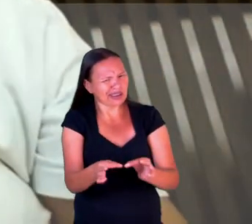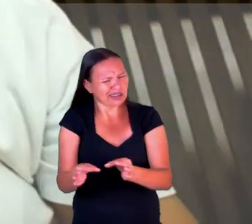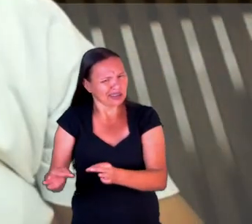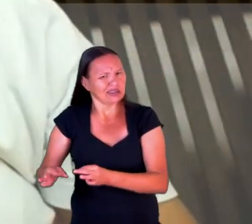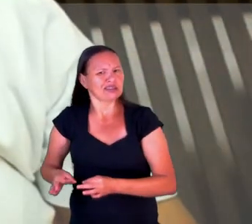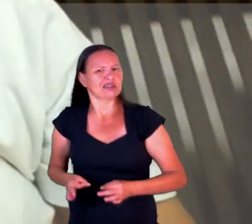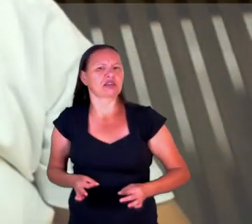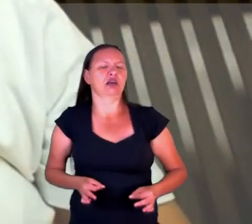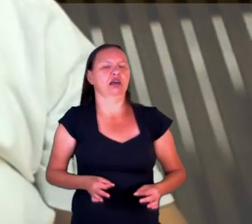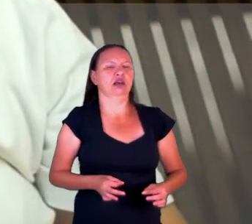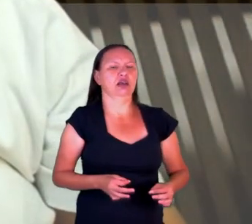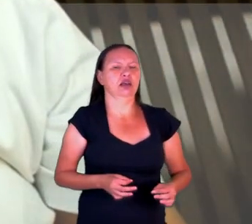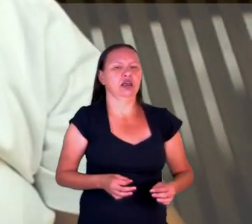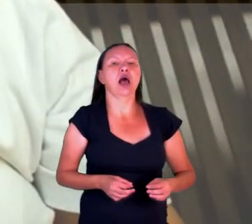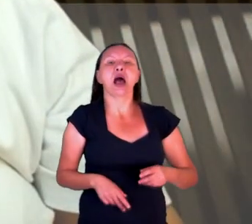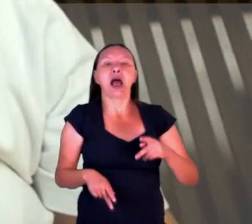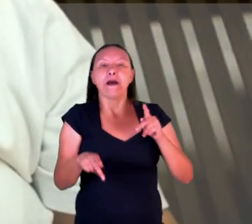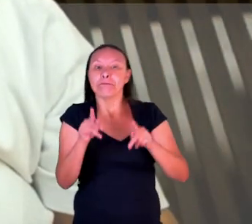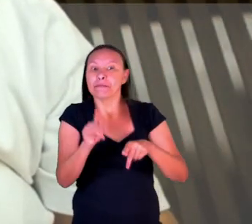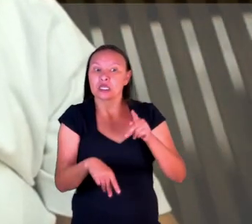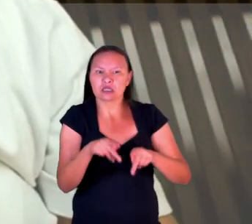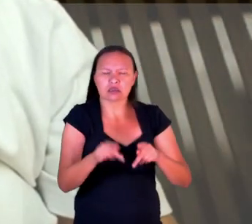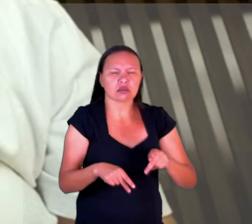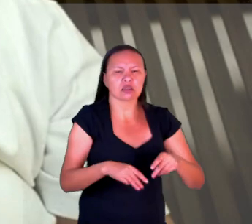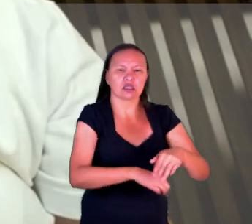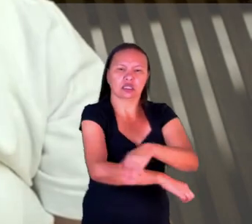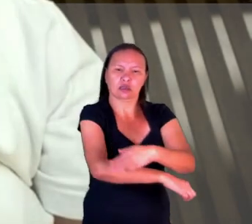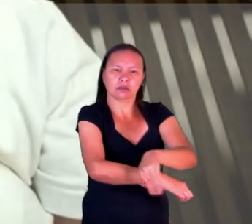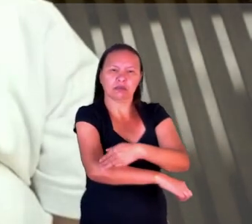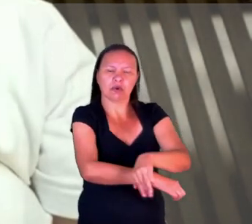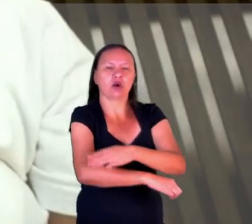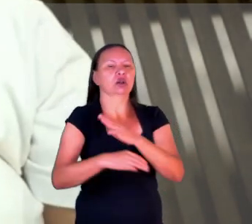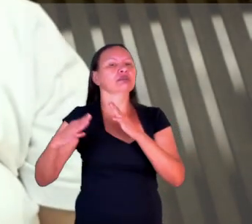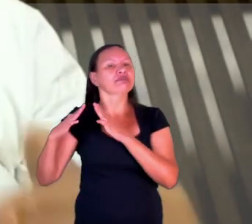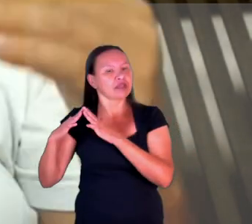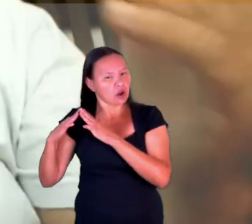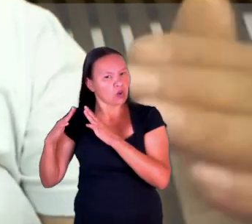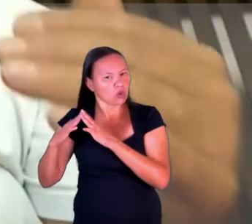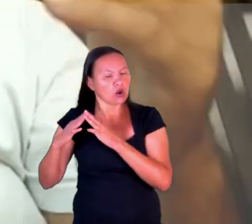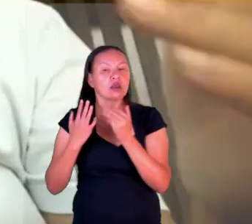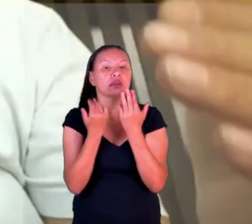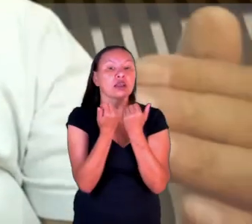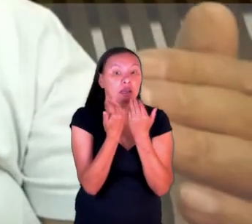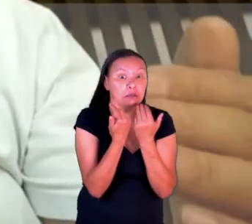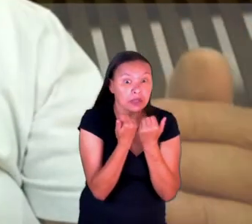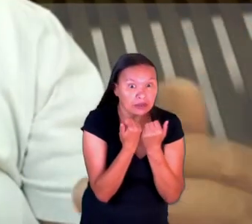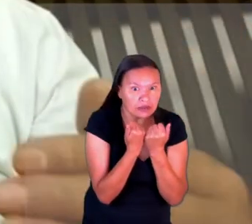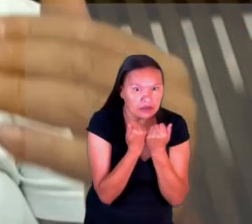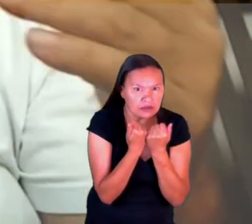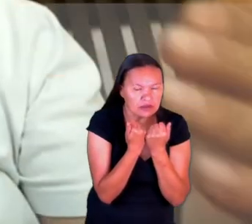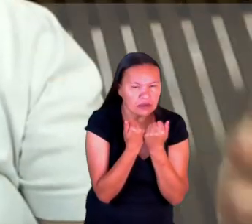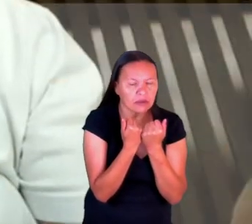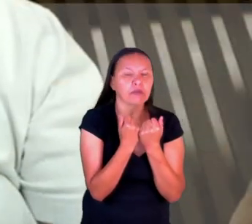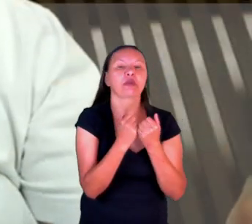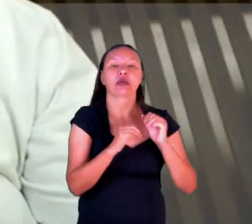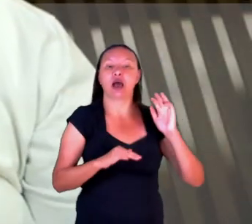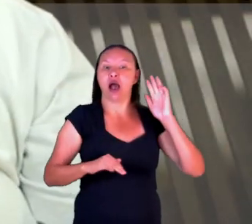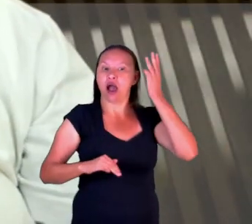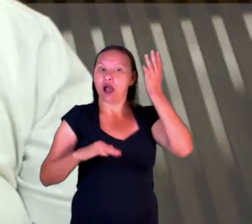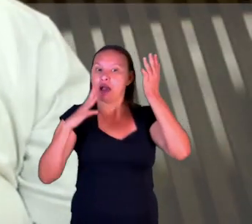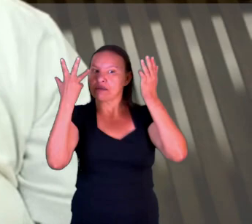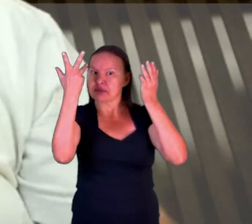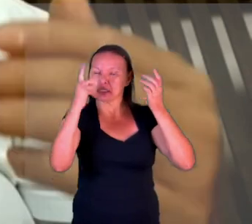que dia 25 agora provavelmente vence o prazo e será apresentado pelo presidente da república e esse plano vai trazer também estratégias alimentares